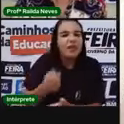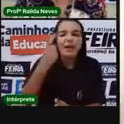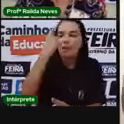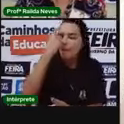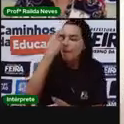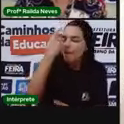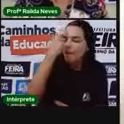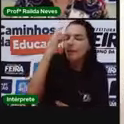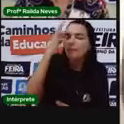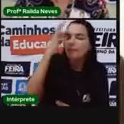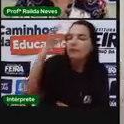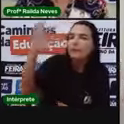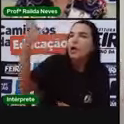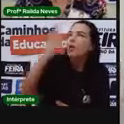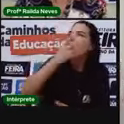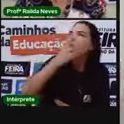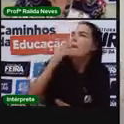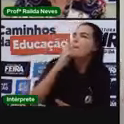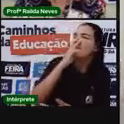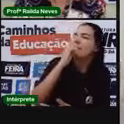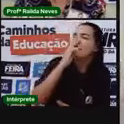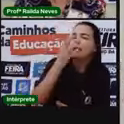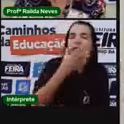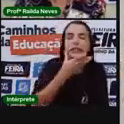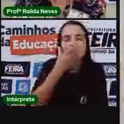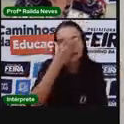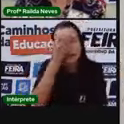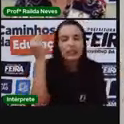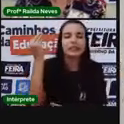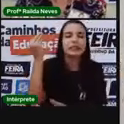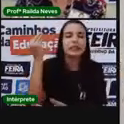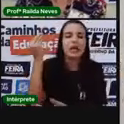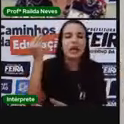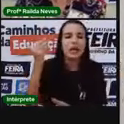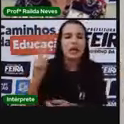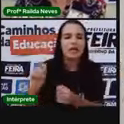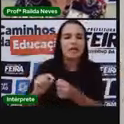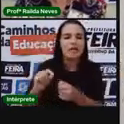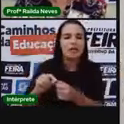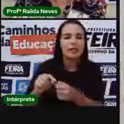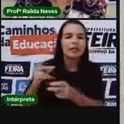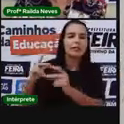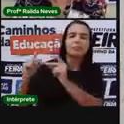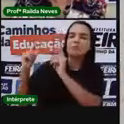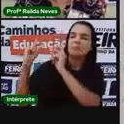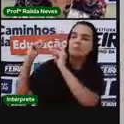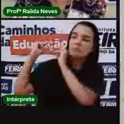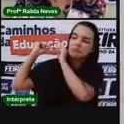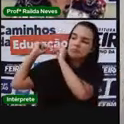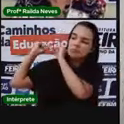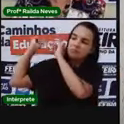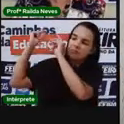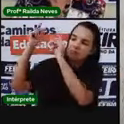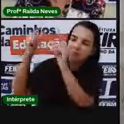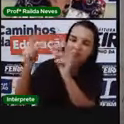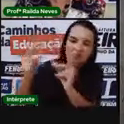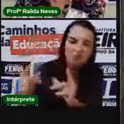que parecem esquecer o que foi feito de mim ao longo dos anos.